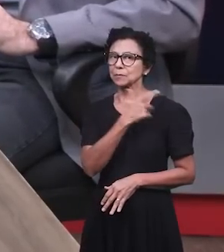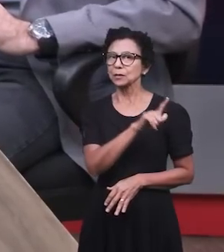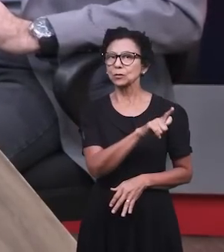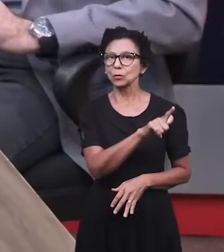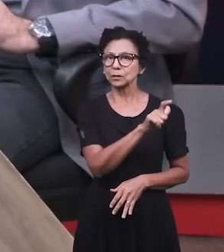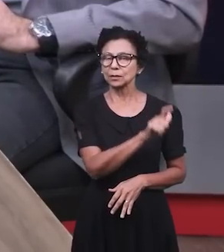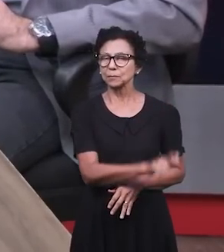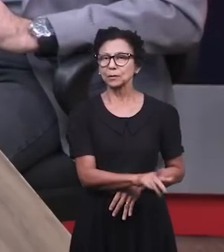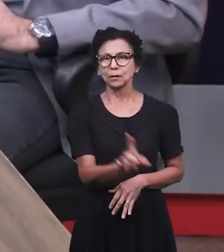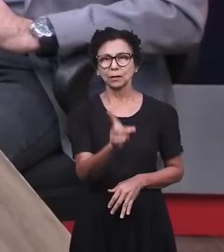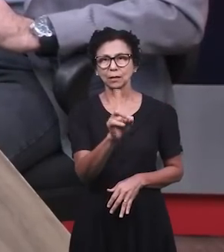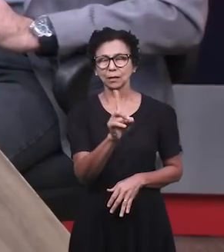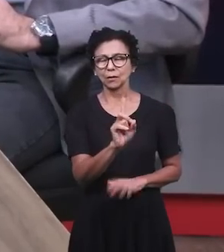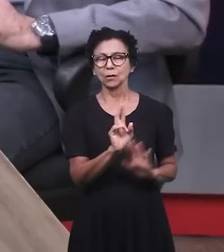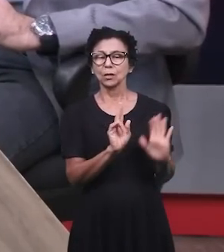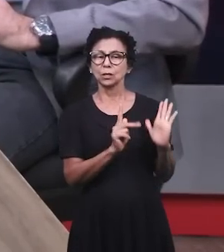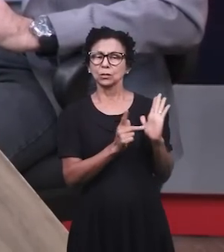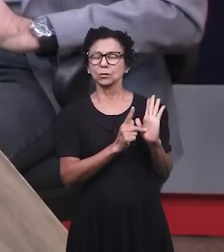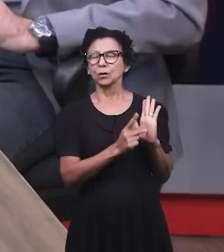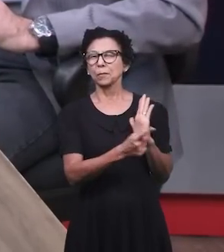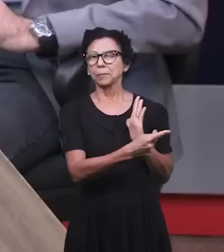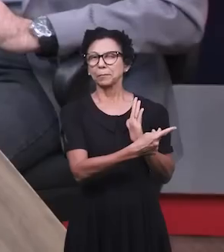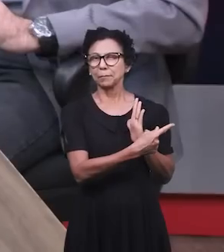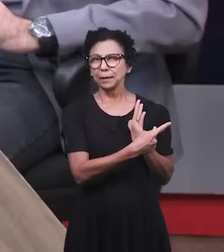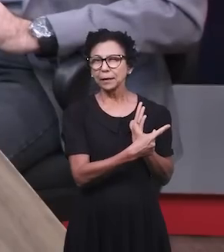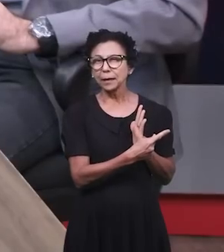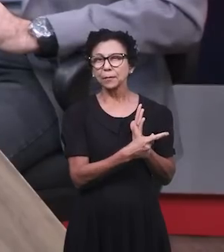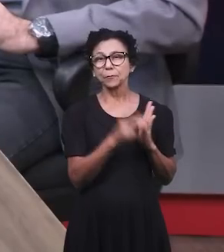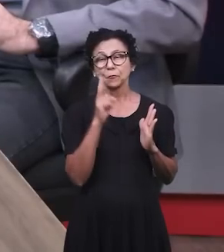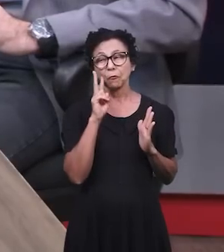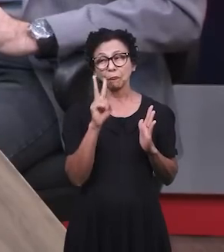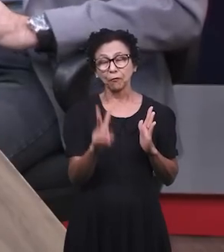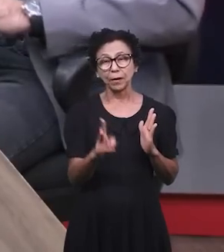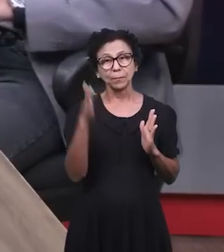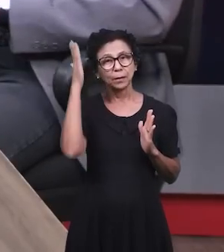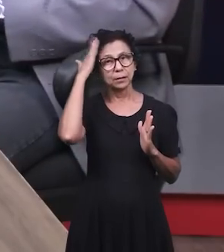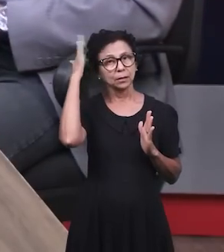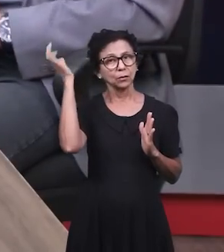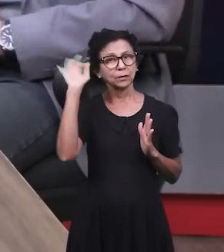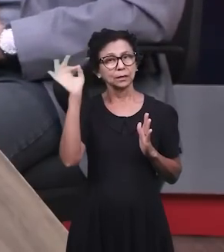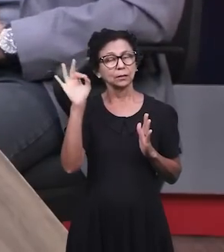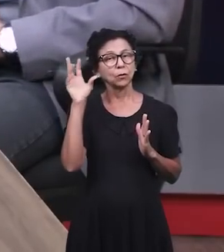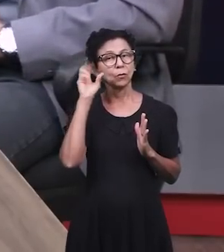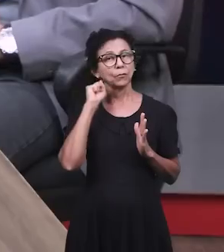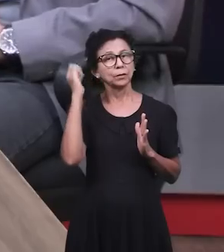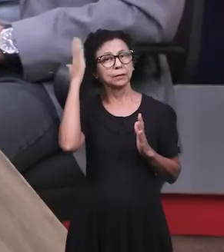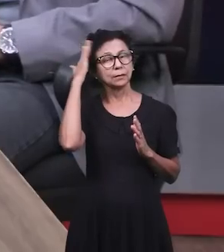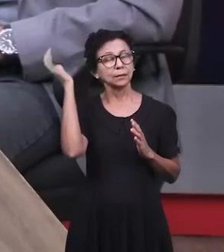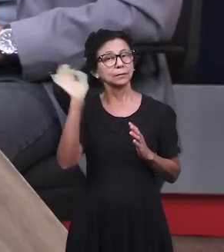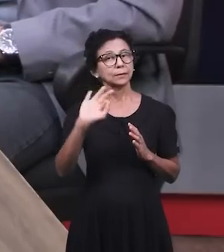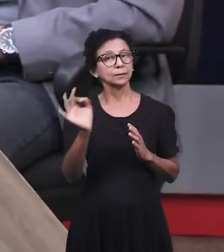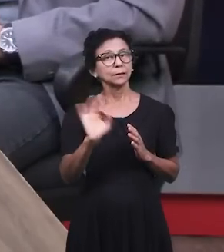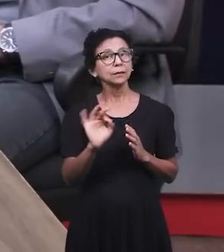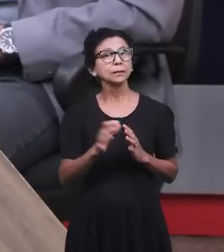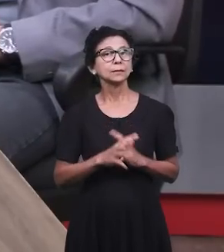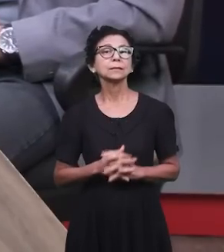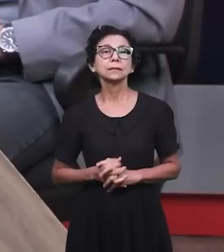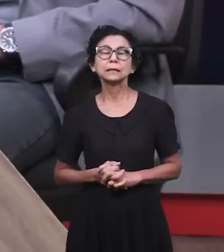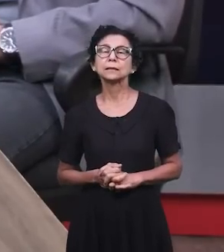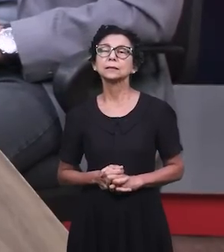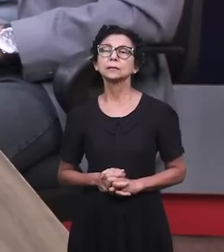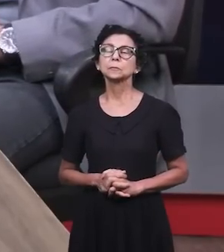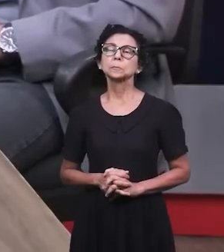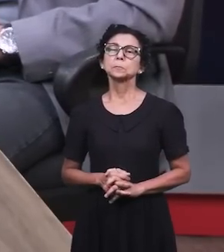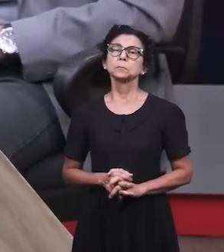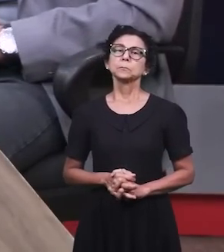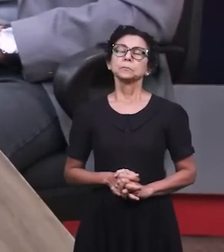vai ficar por parábola. Eles vão ver, mas não vão entender nada, vão ouvir, não vão entender nada. Então Deus, ele pegou a